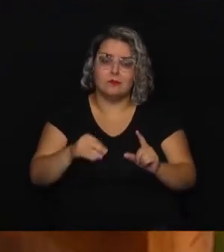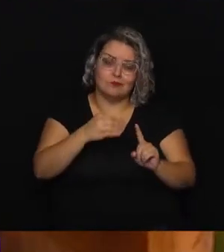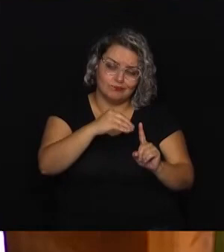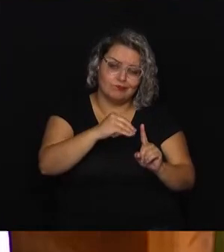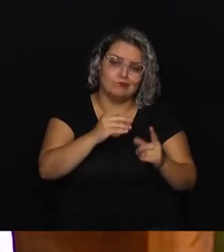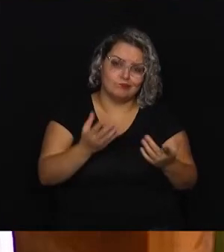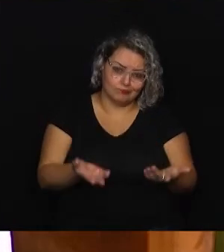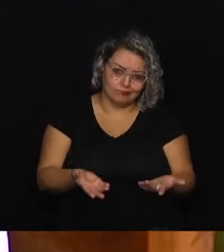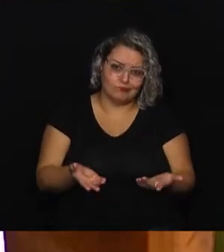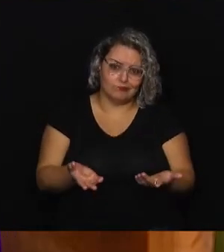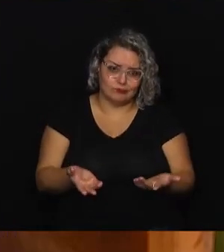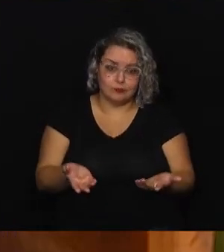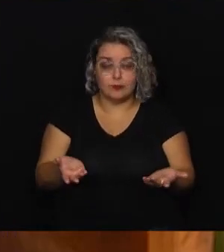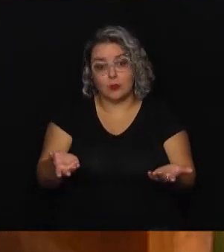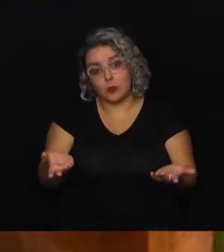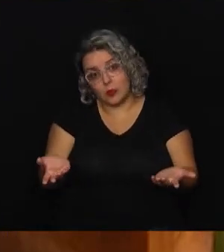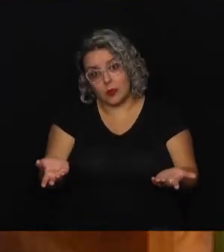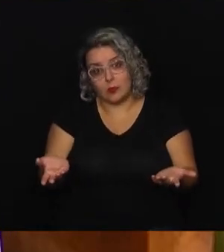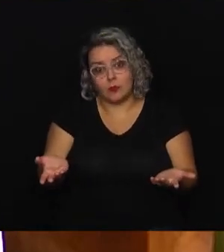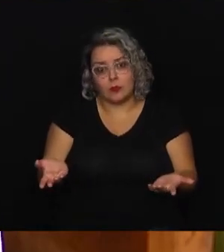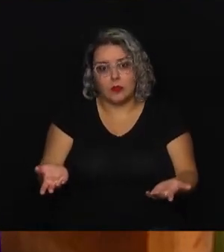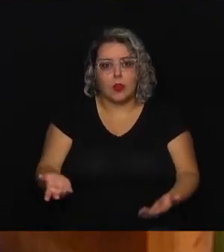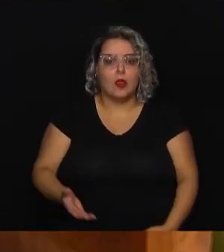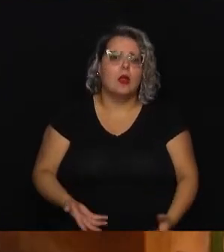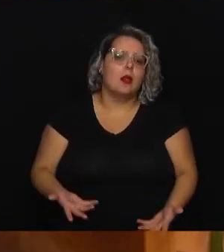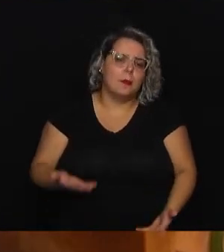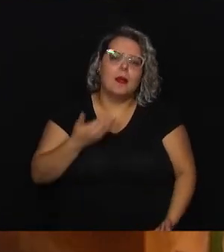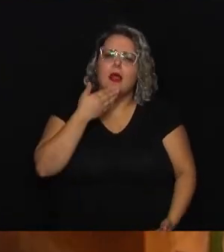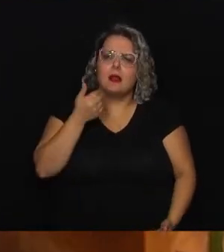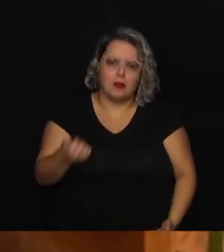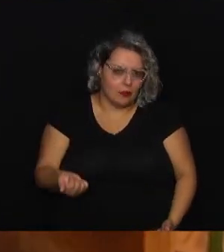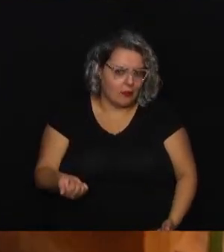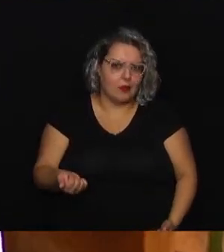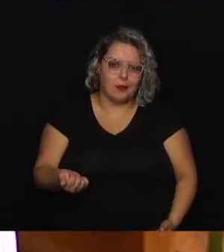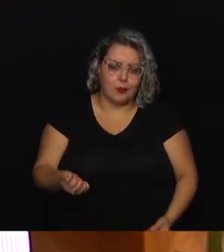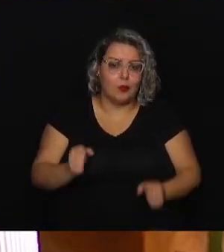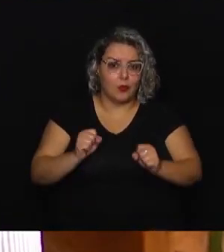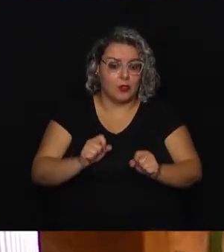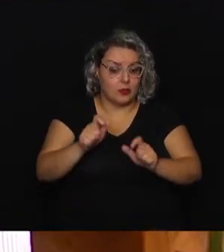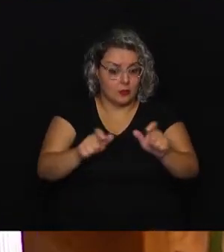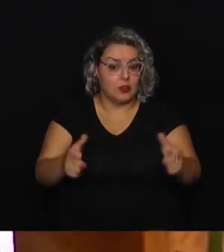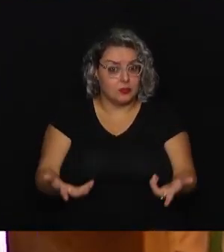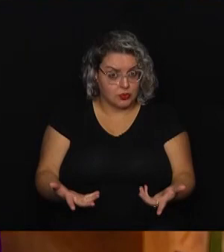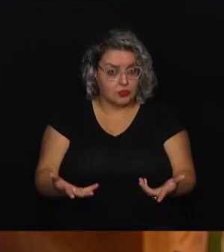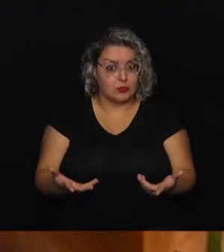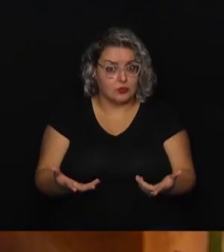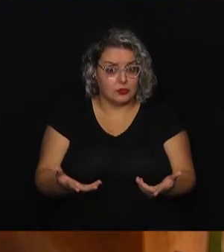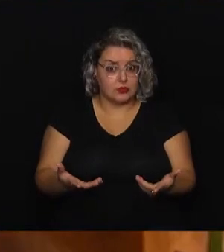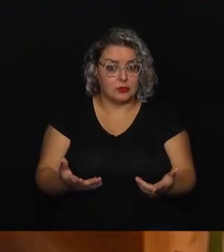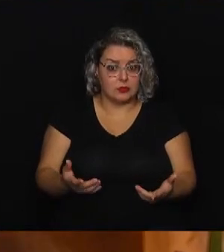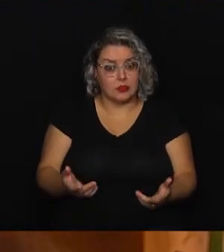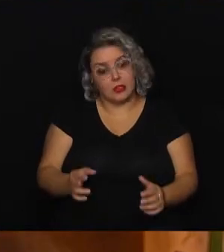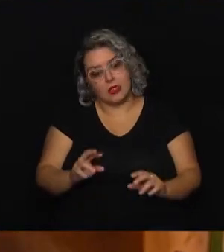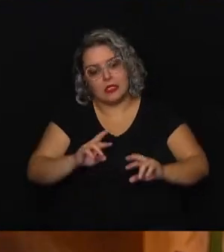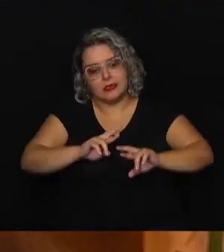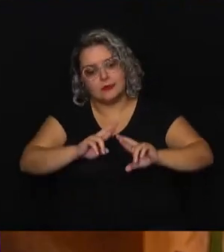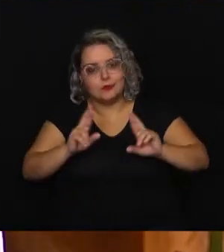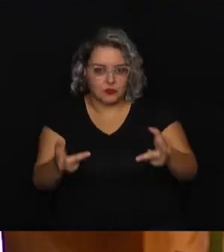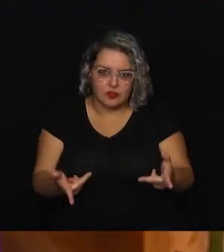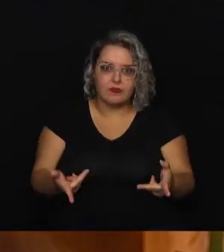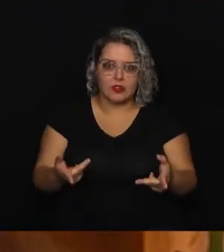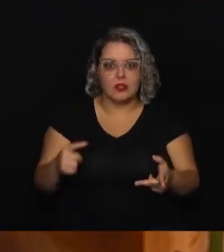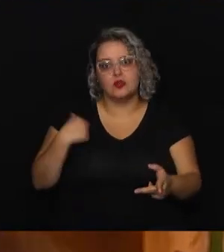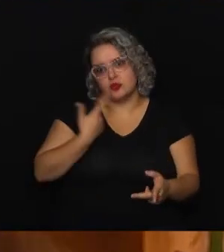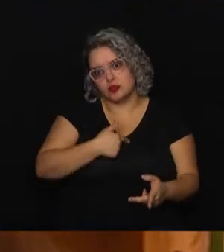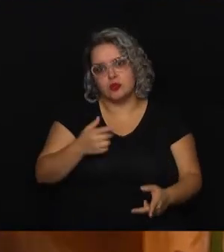né? E nada melhor do que a gente poder contar com pessoas assim que são estranhas, entre aspas, né? Que